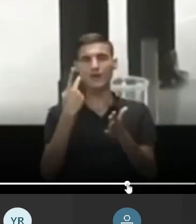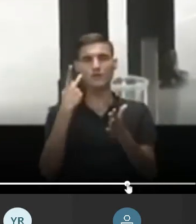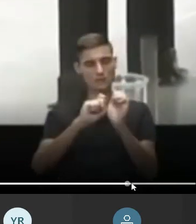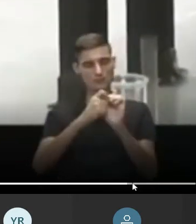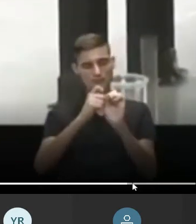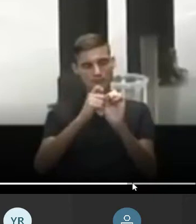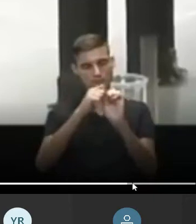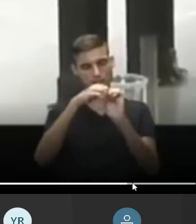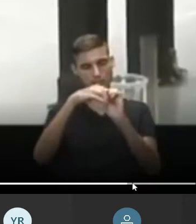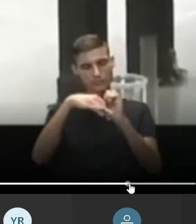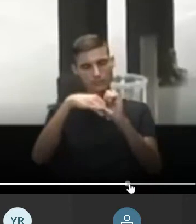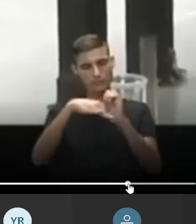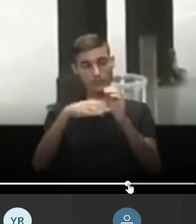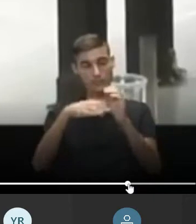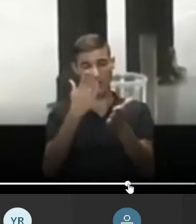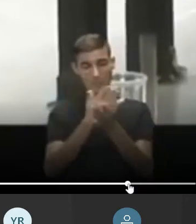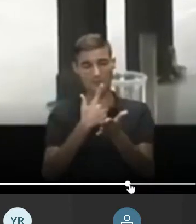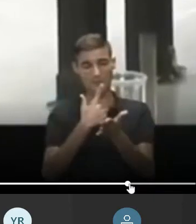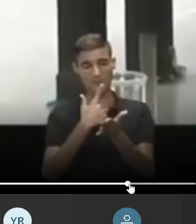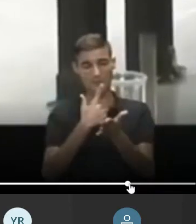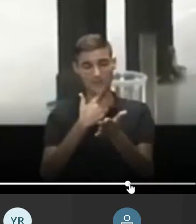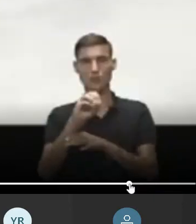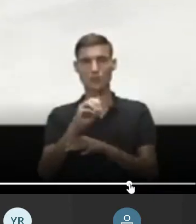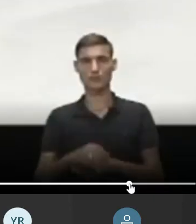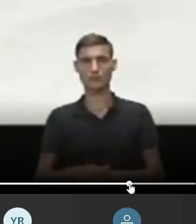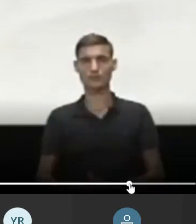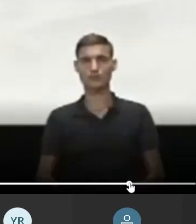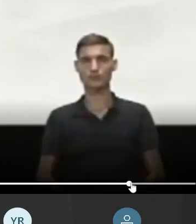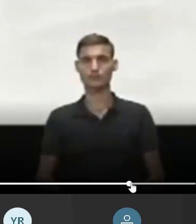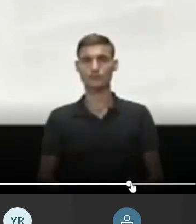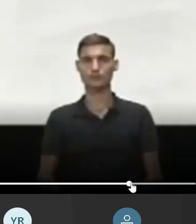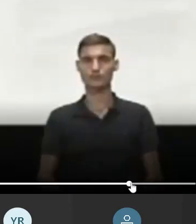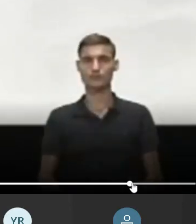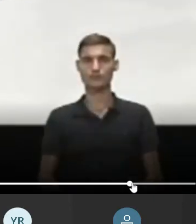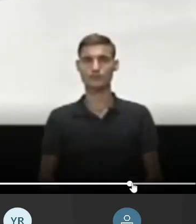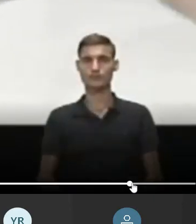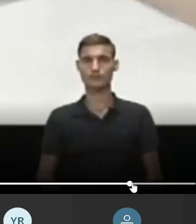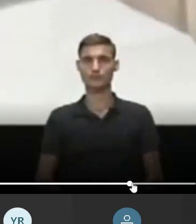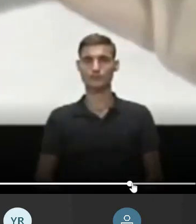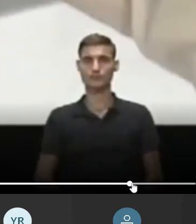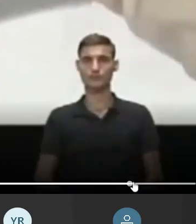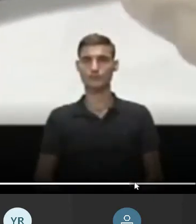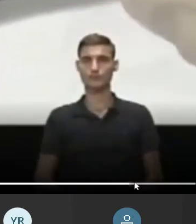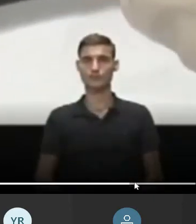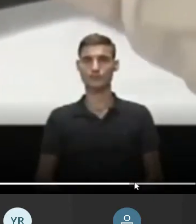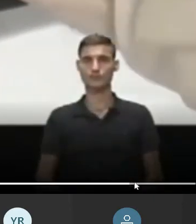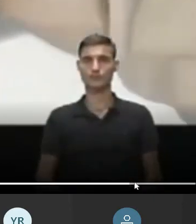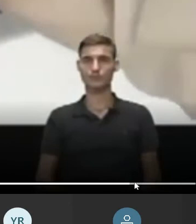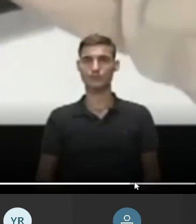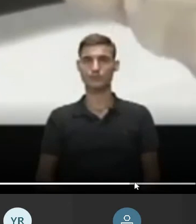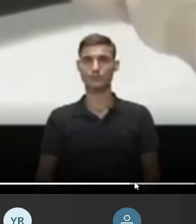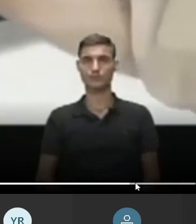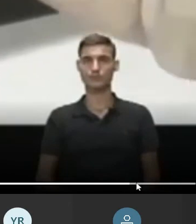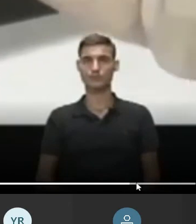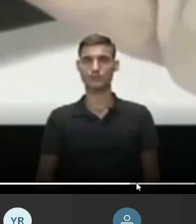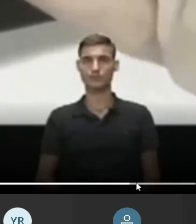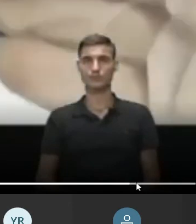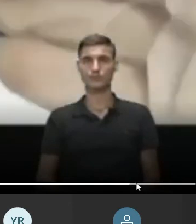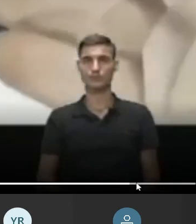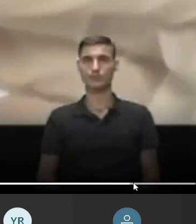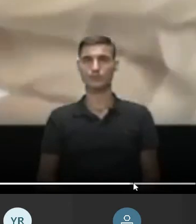separação dessas 2 substâncias. Retire essa substância aquosa para fazermos a segunda